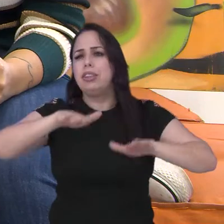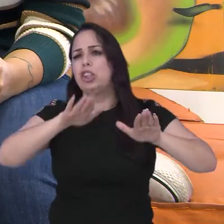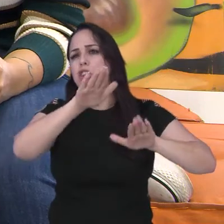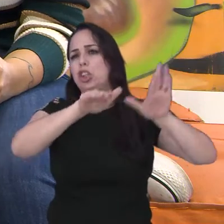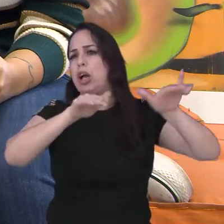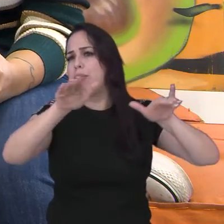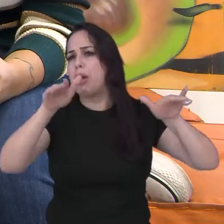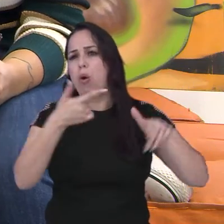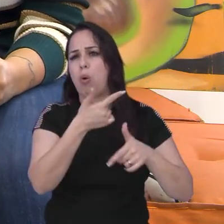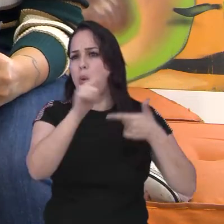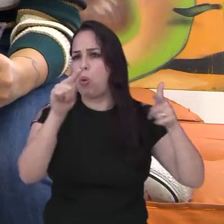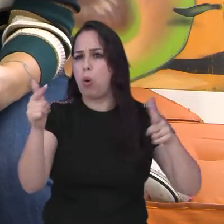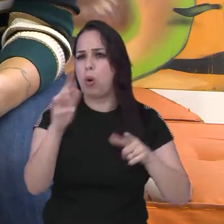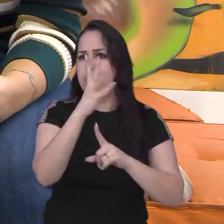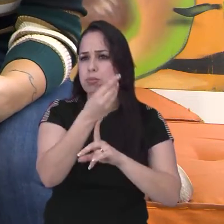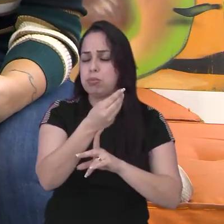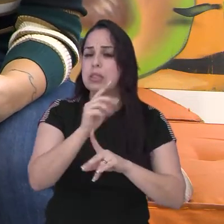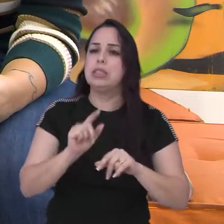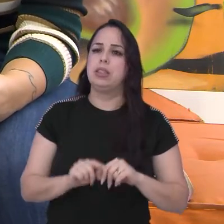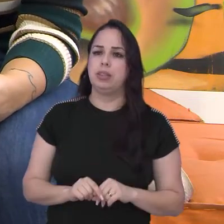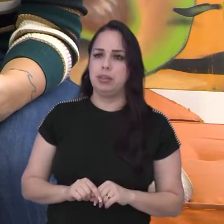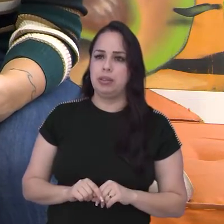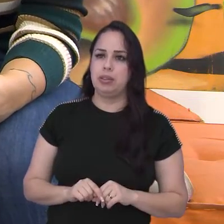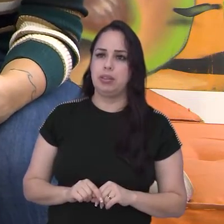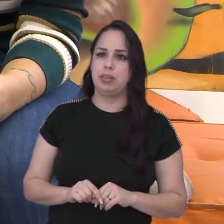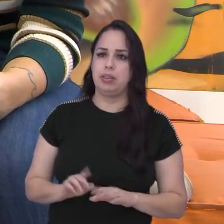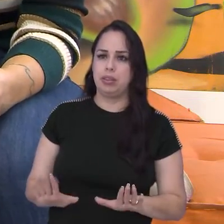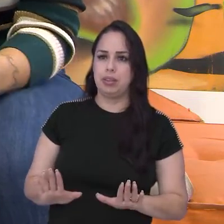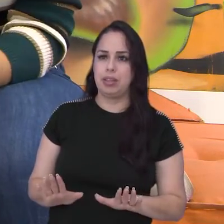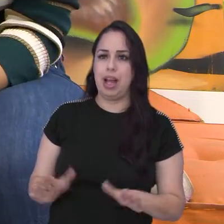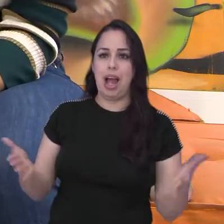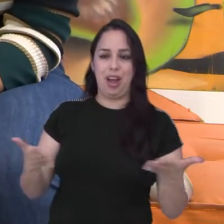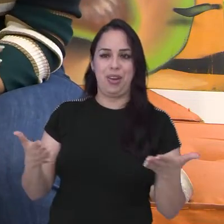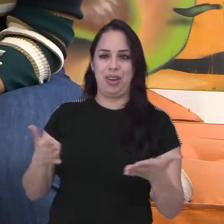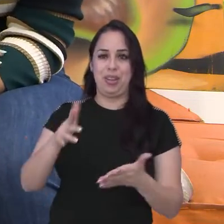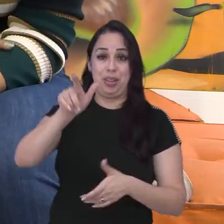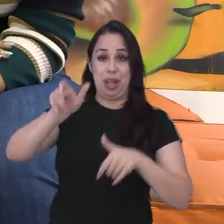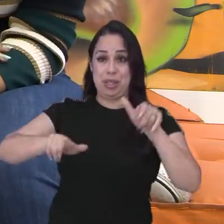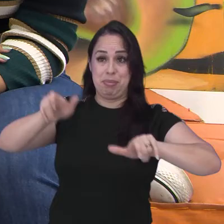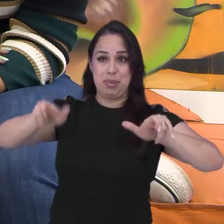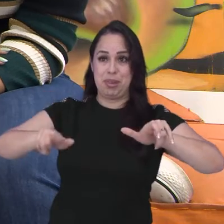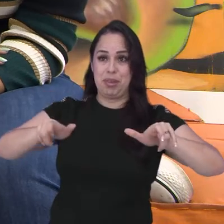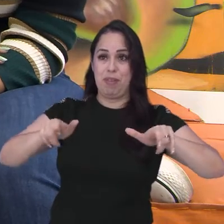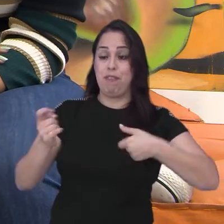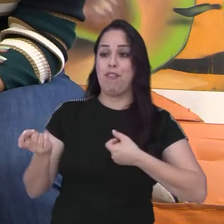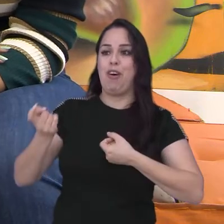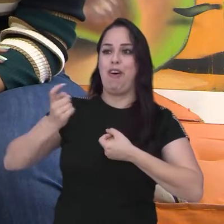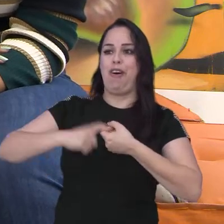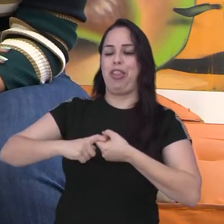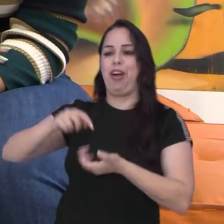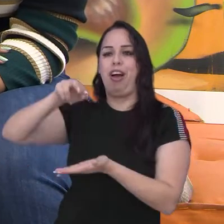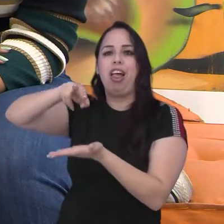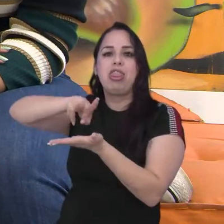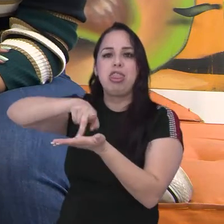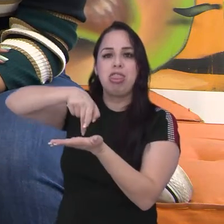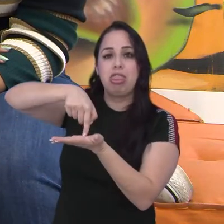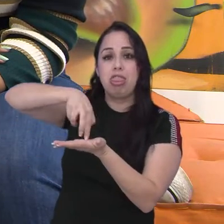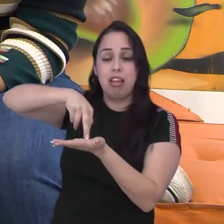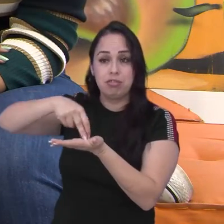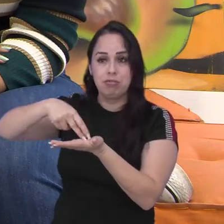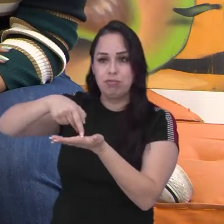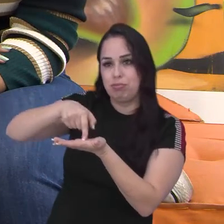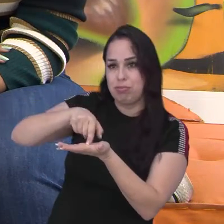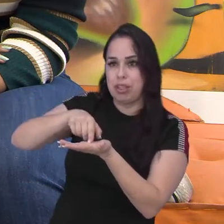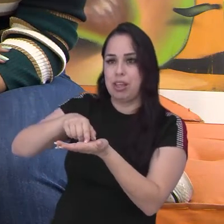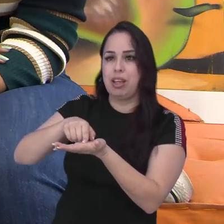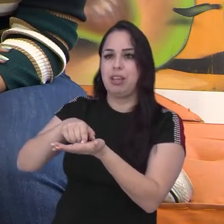E essa coisa, e falando em especial do break, que é uma modalidade, assim, agora tá um boom, porque todo mundo voltou à sintonia do break noise, que é o